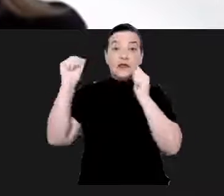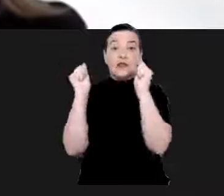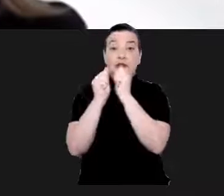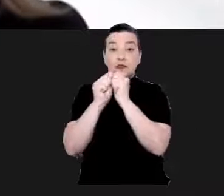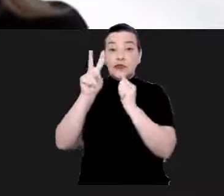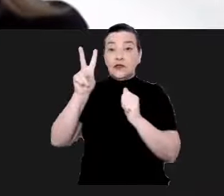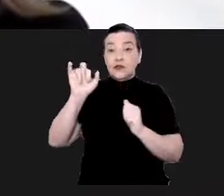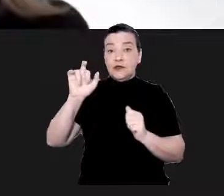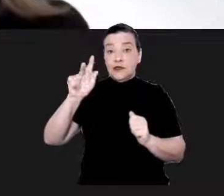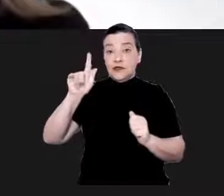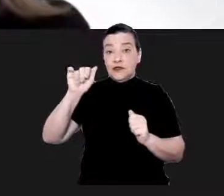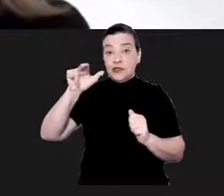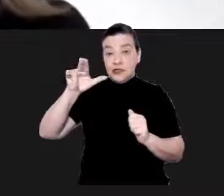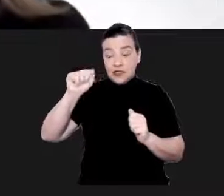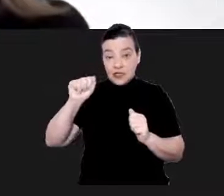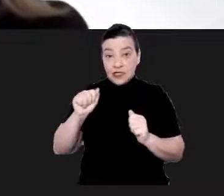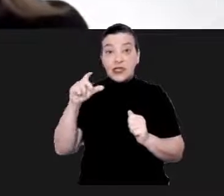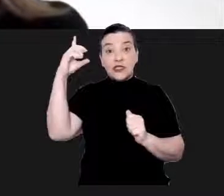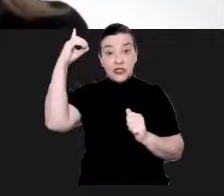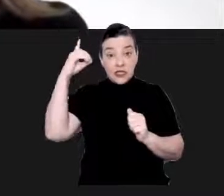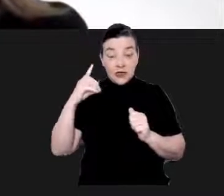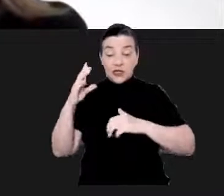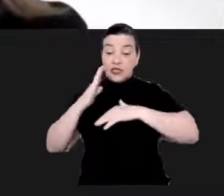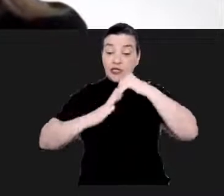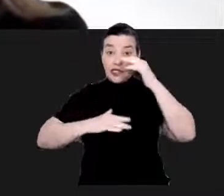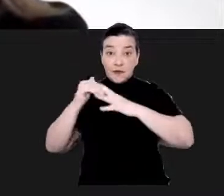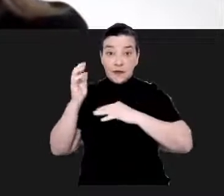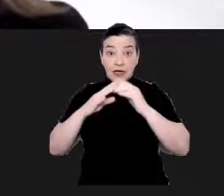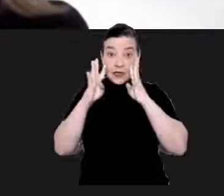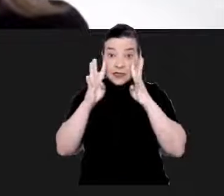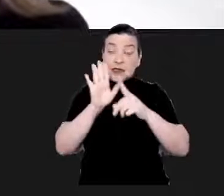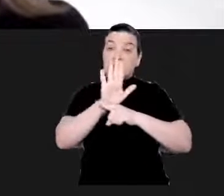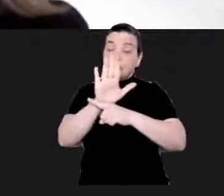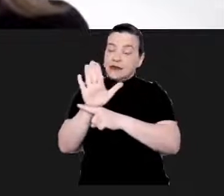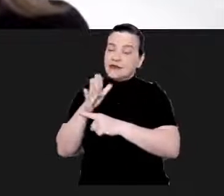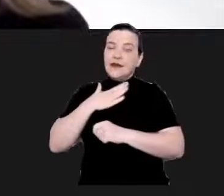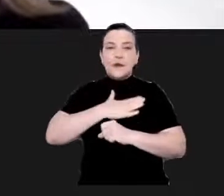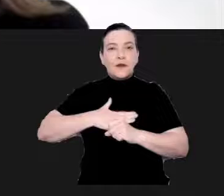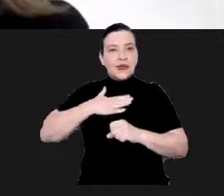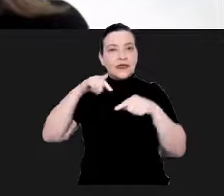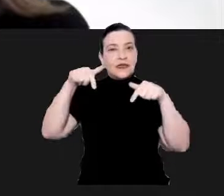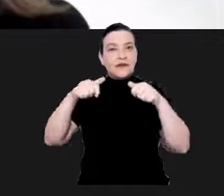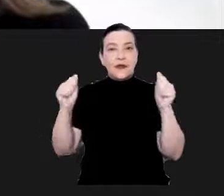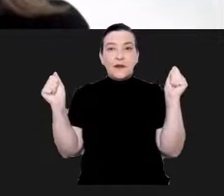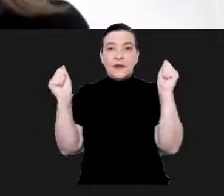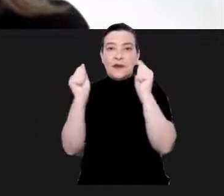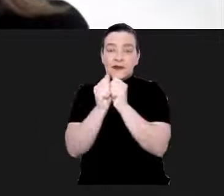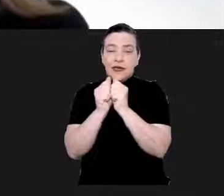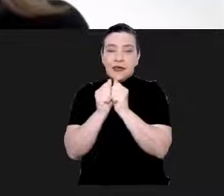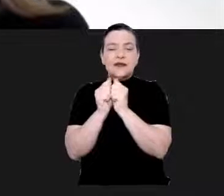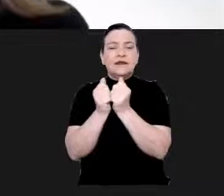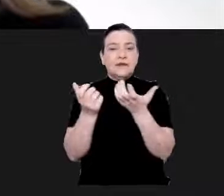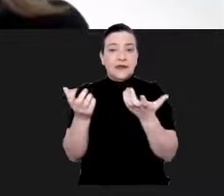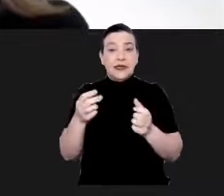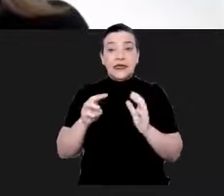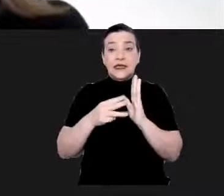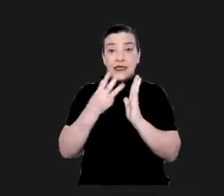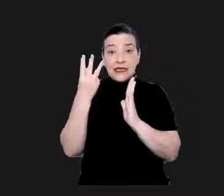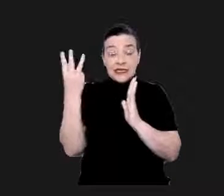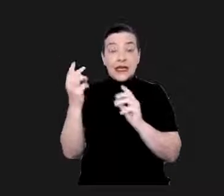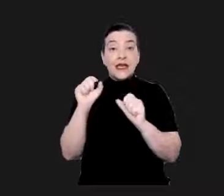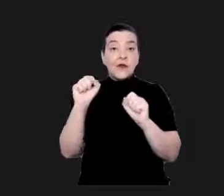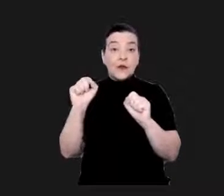diretora de Práticas Assistenciais, temos o prazer de participar da organização deste terceiro Summit Internacional